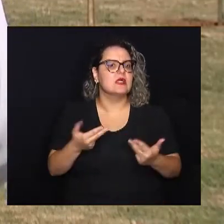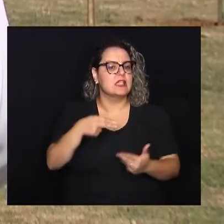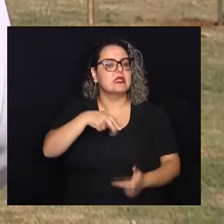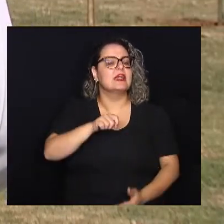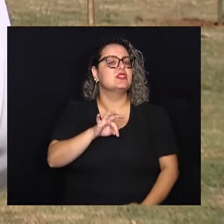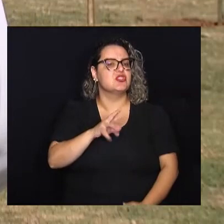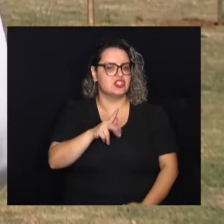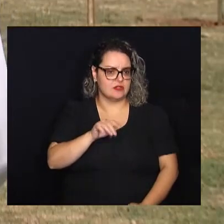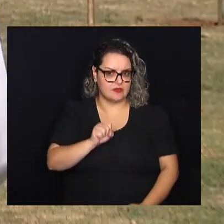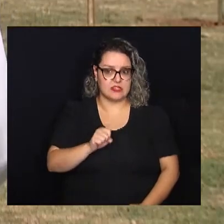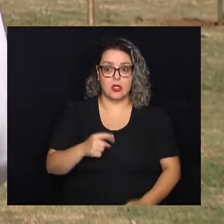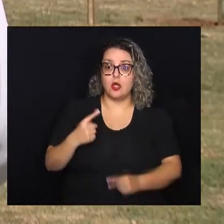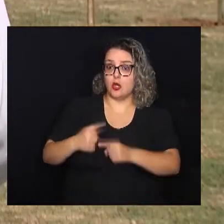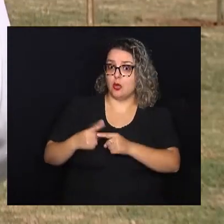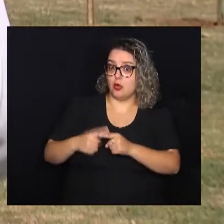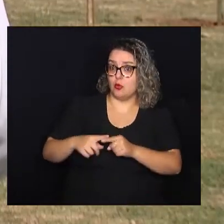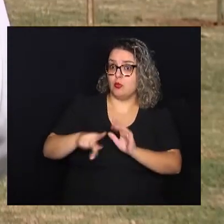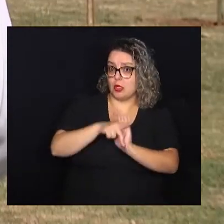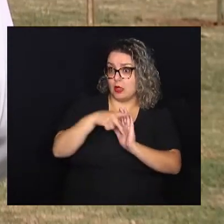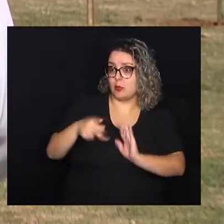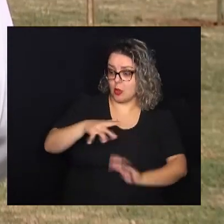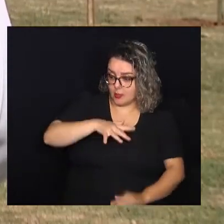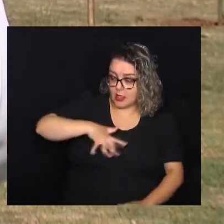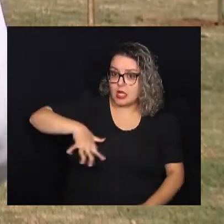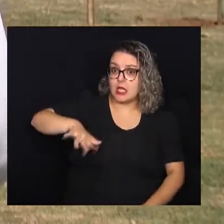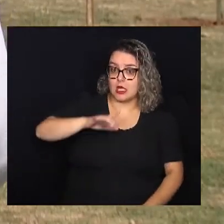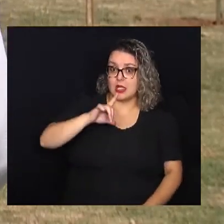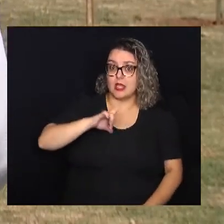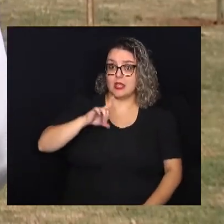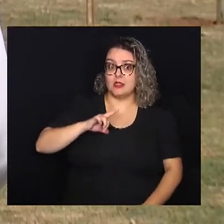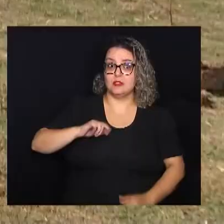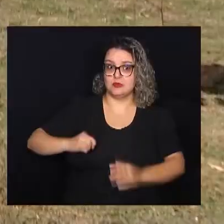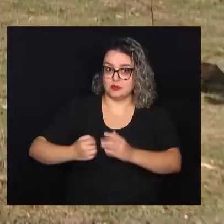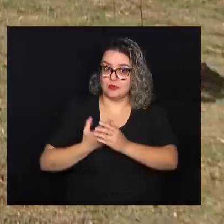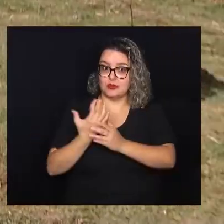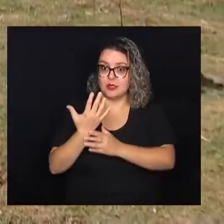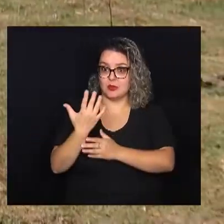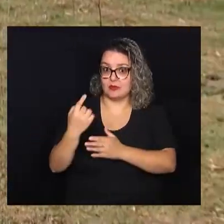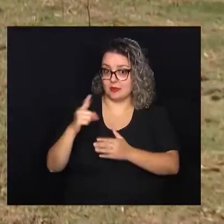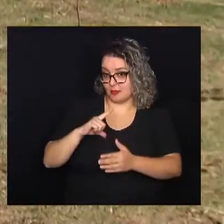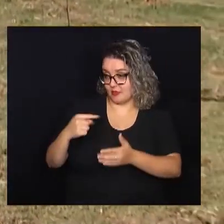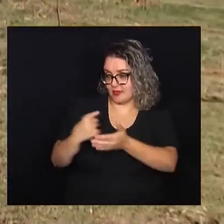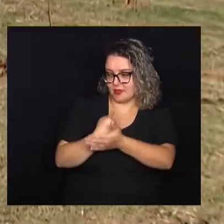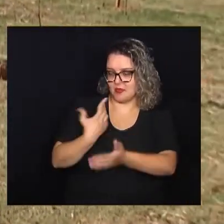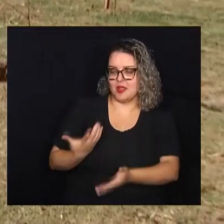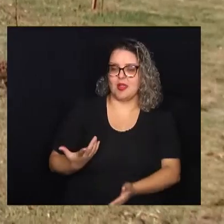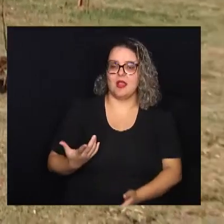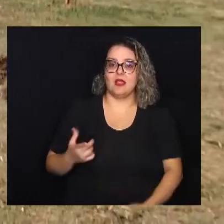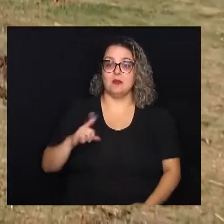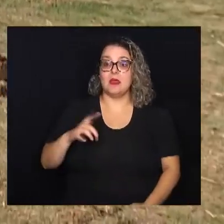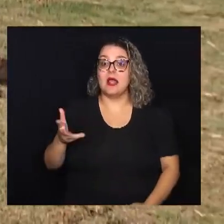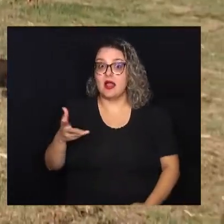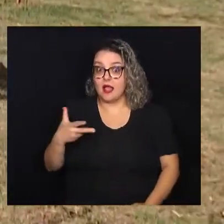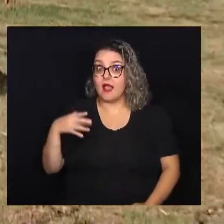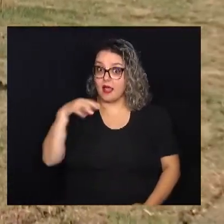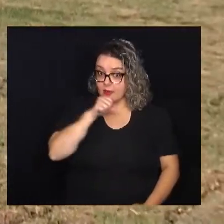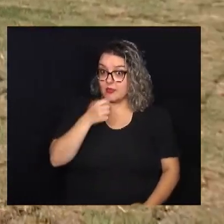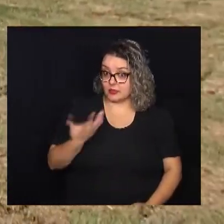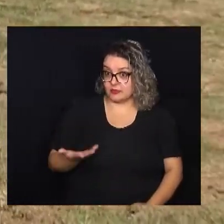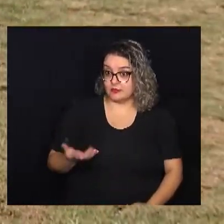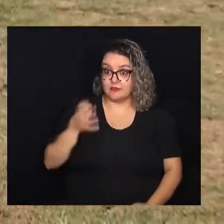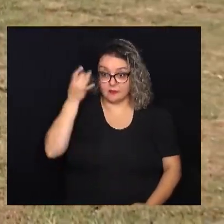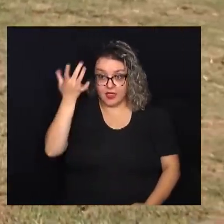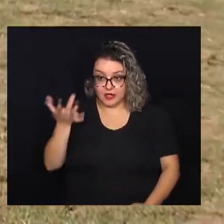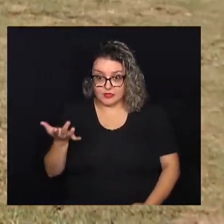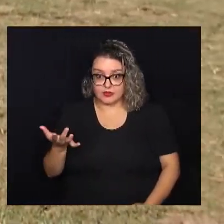porque elas são próprias da região né ela tem um crescimento como você perguntou ela tem um crescimento mais ágil mais rápido e